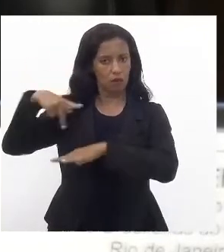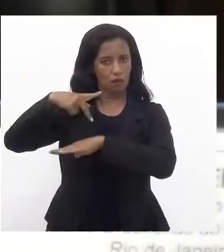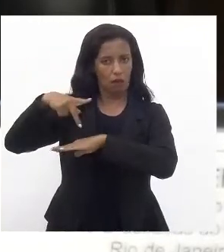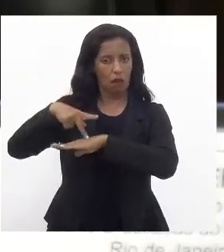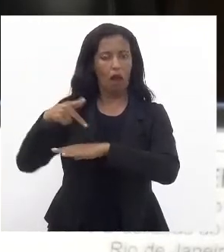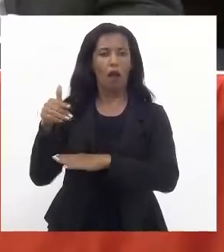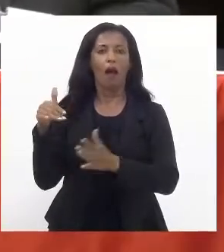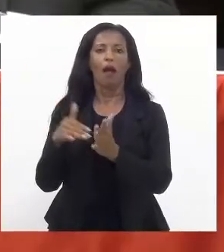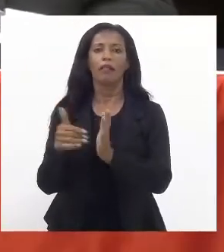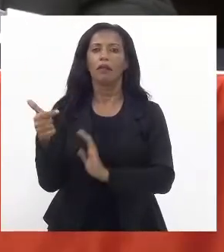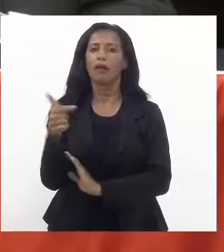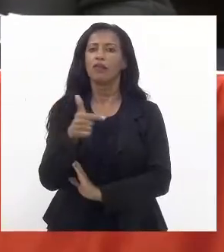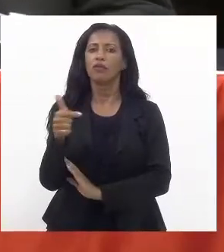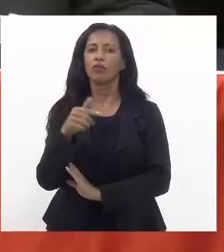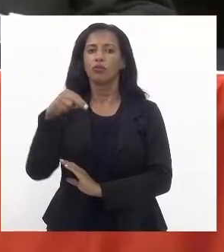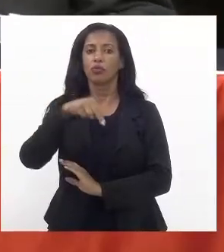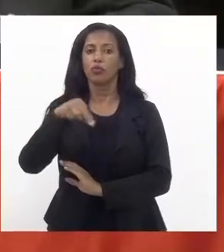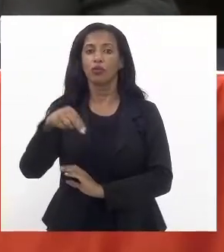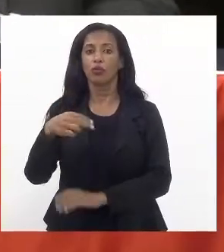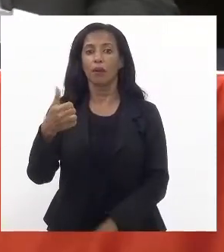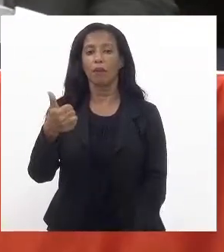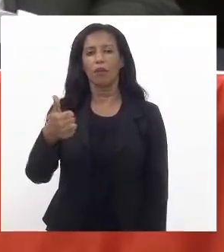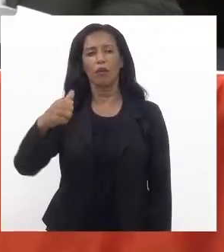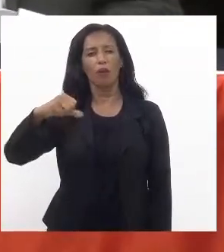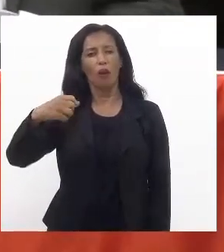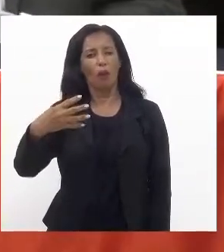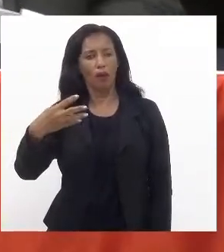de 1943.